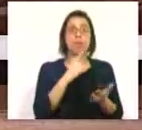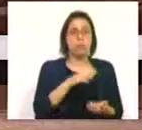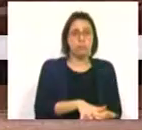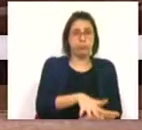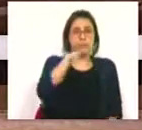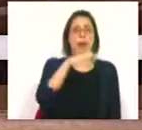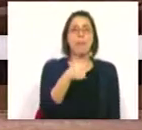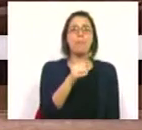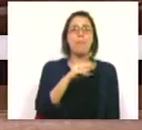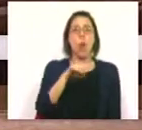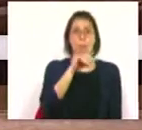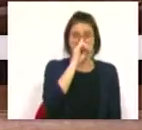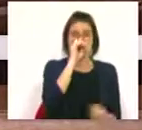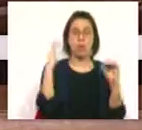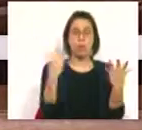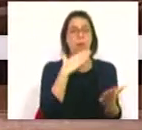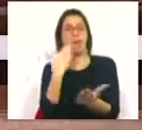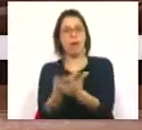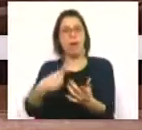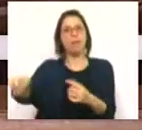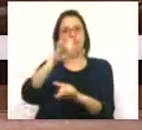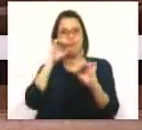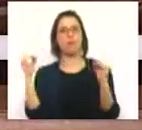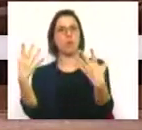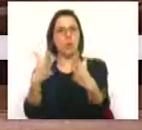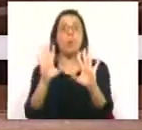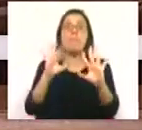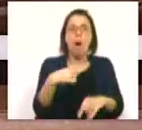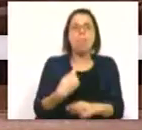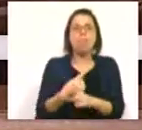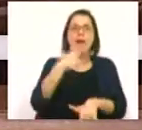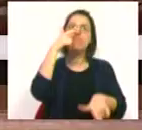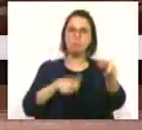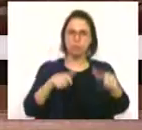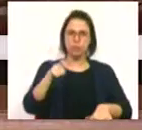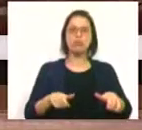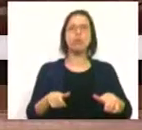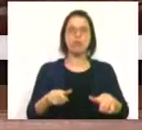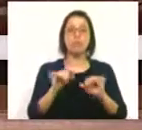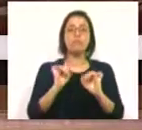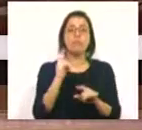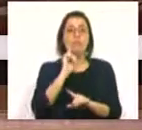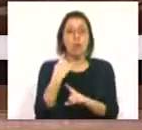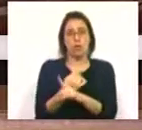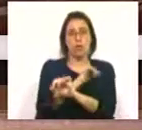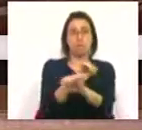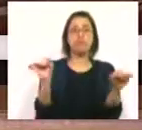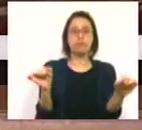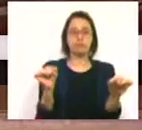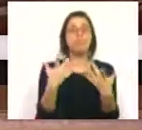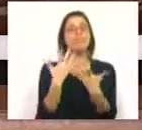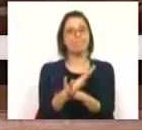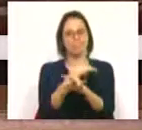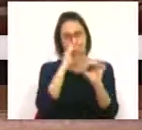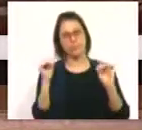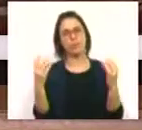de biomassa florestal representa para a floresta, mas também para as pessoas e para os seus bens em termos de